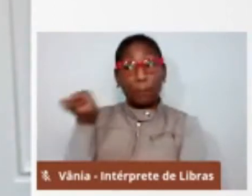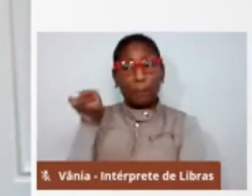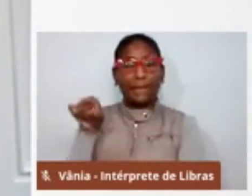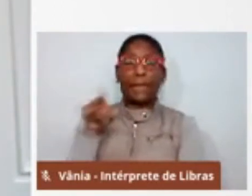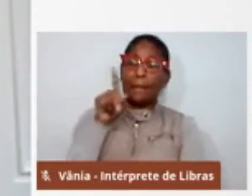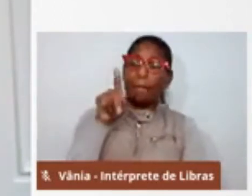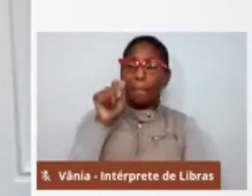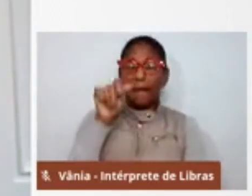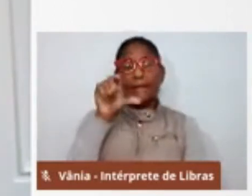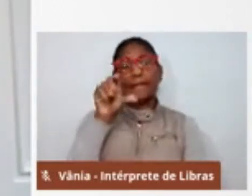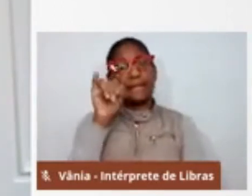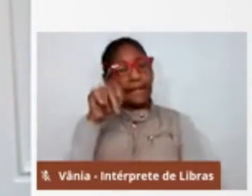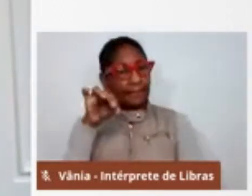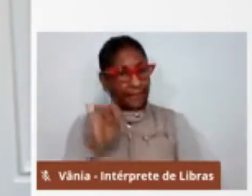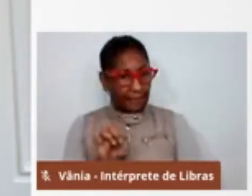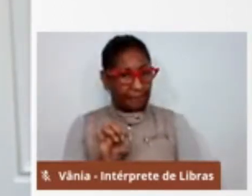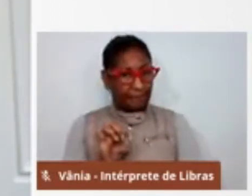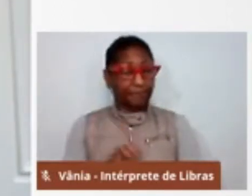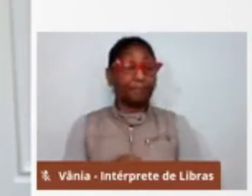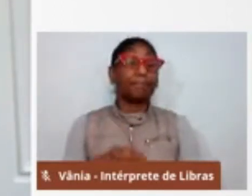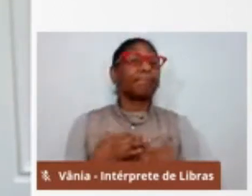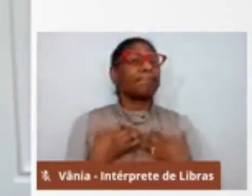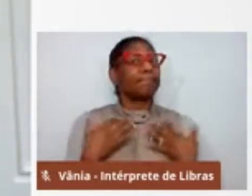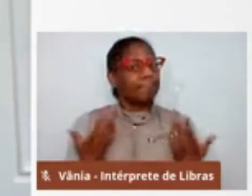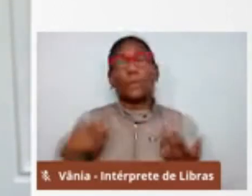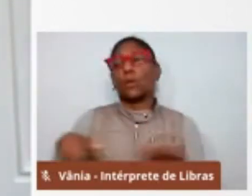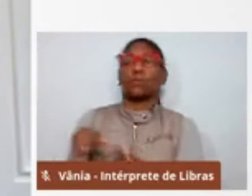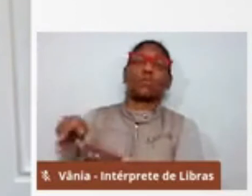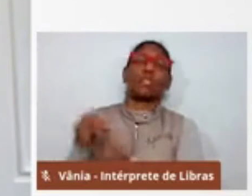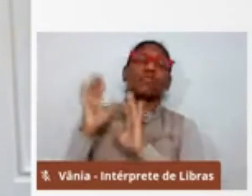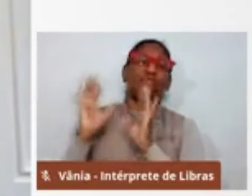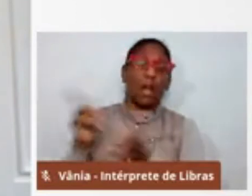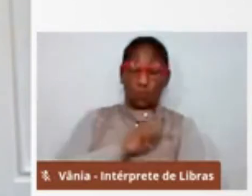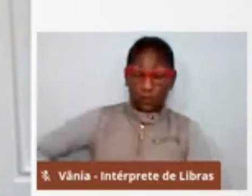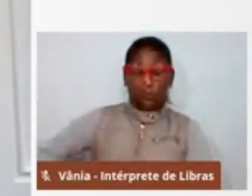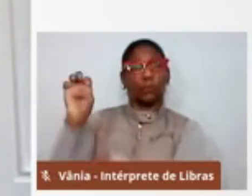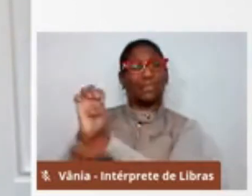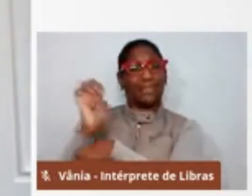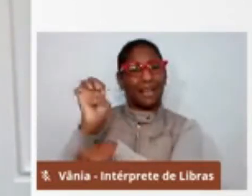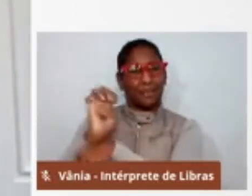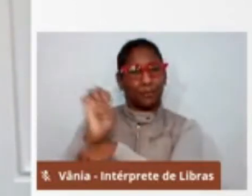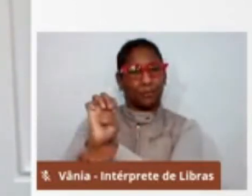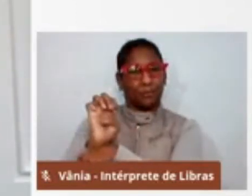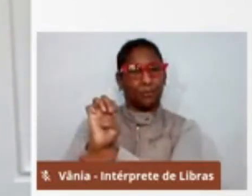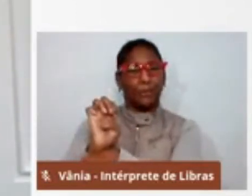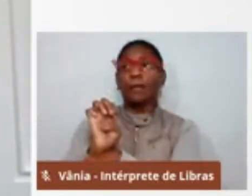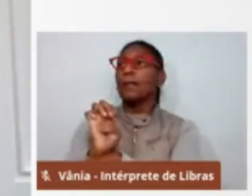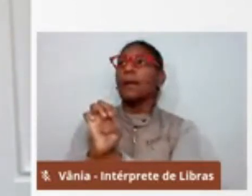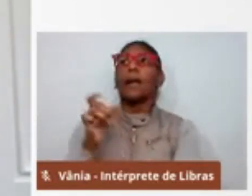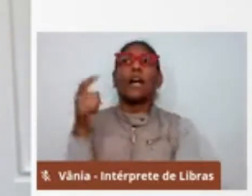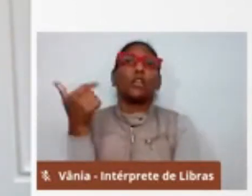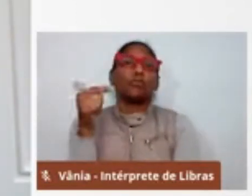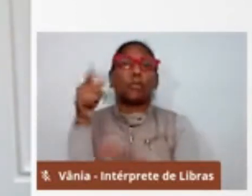àquele paciente. Então, esta é a nossa orientação. O governo do Estado não tem um protocolo